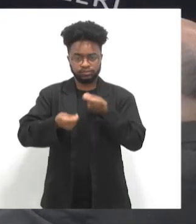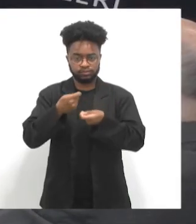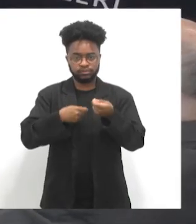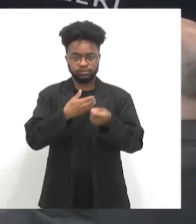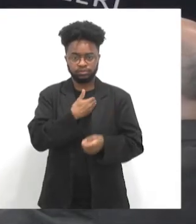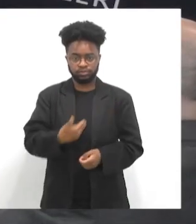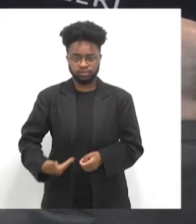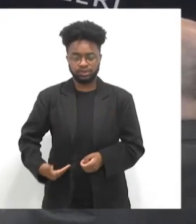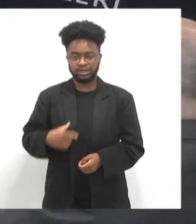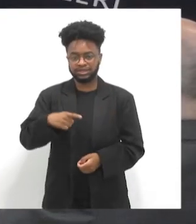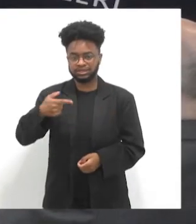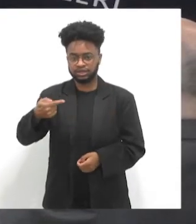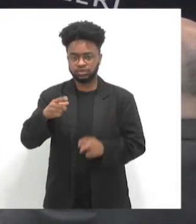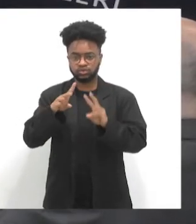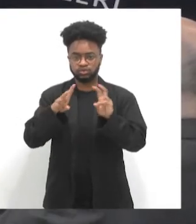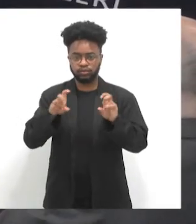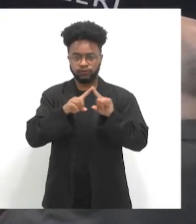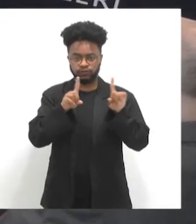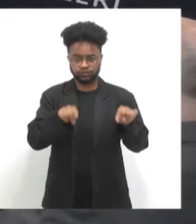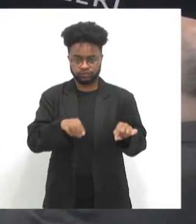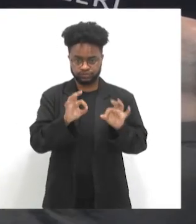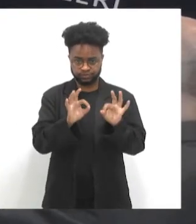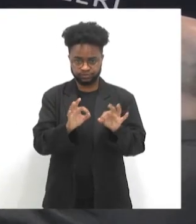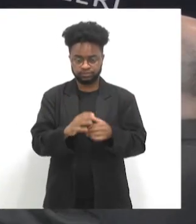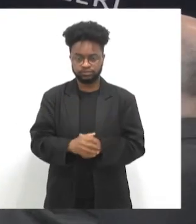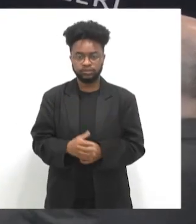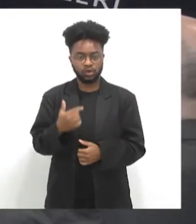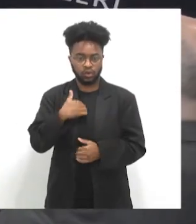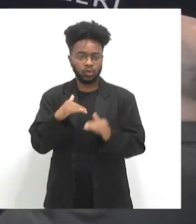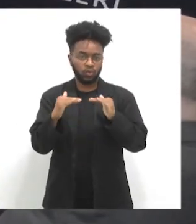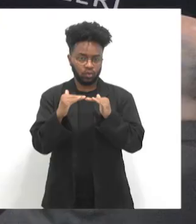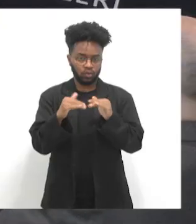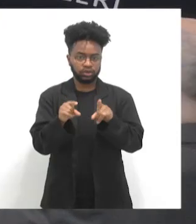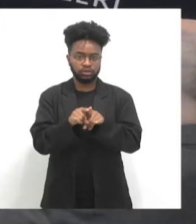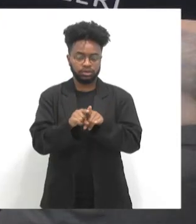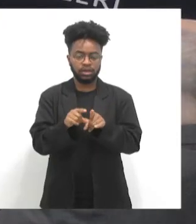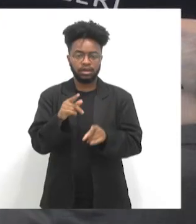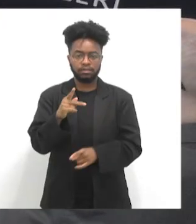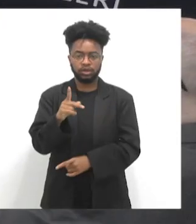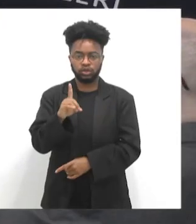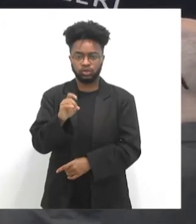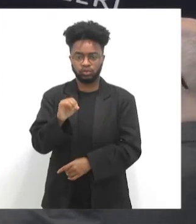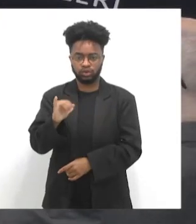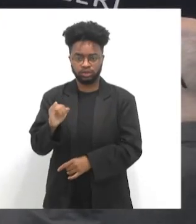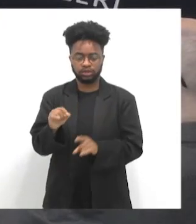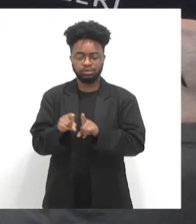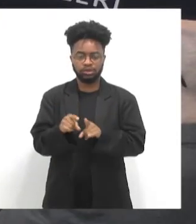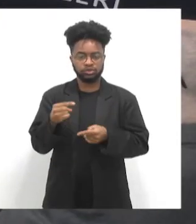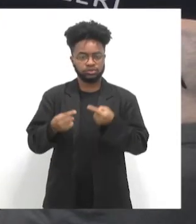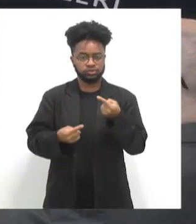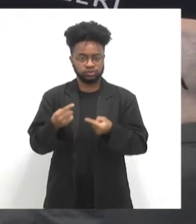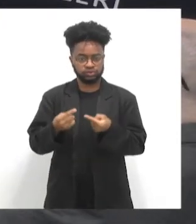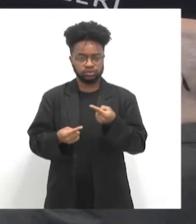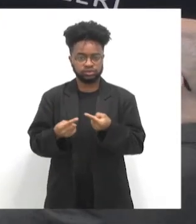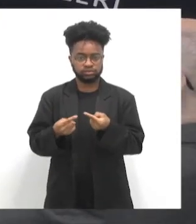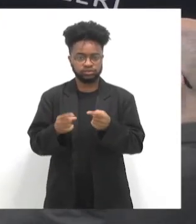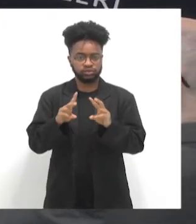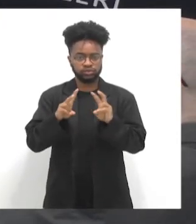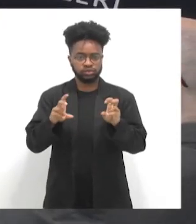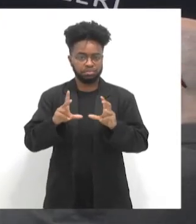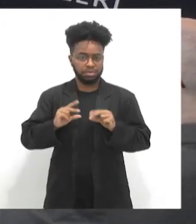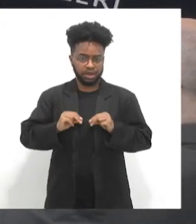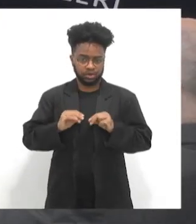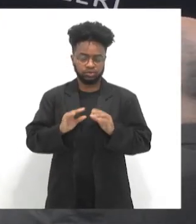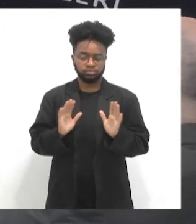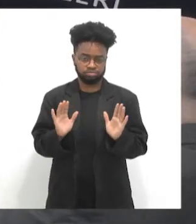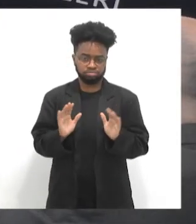E 7 de pessoal. Eu também acho que o PEDUI é mais uma discussão de mérito,